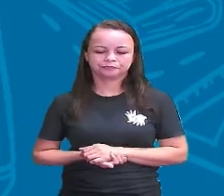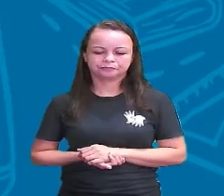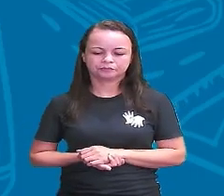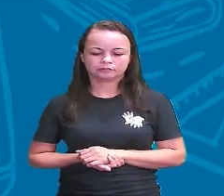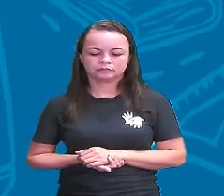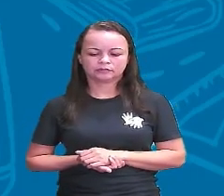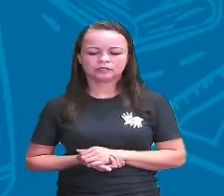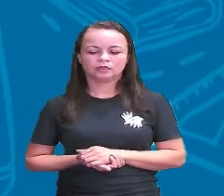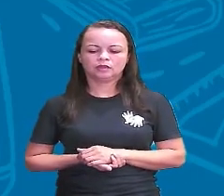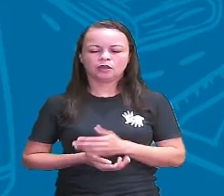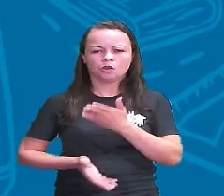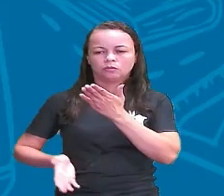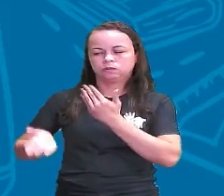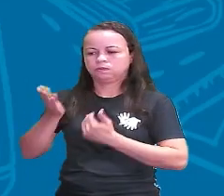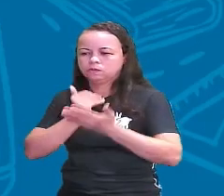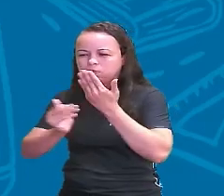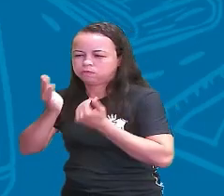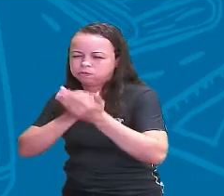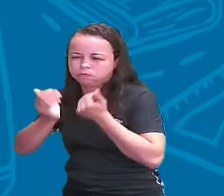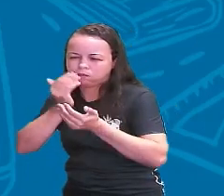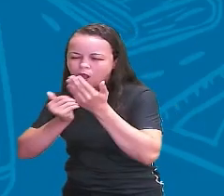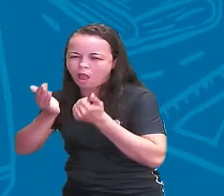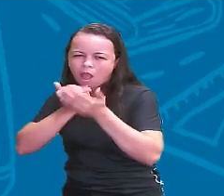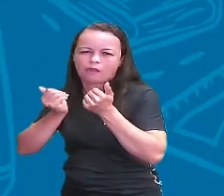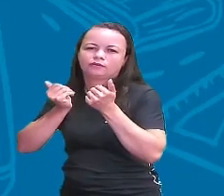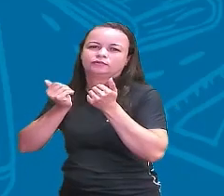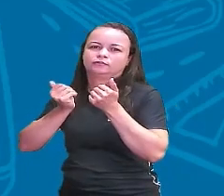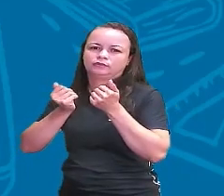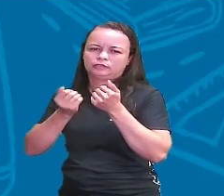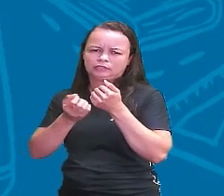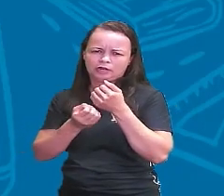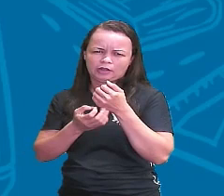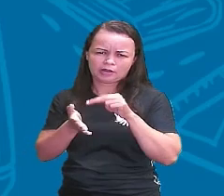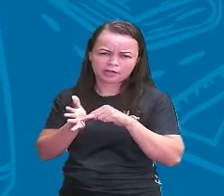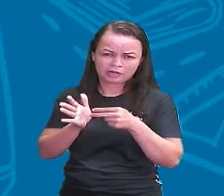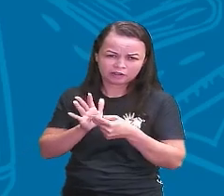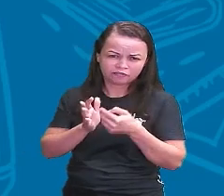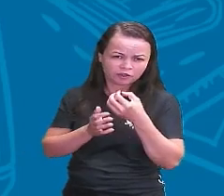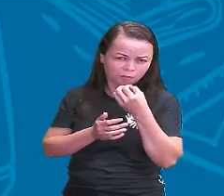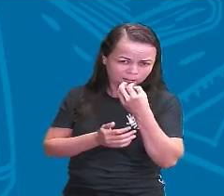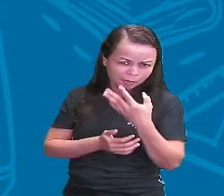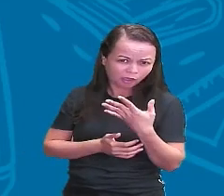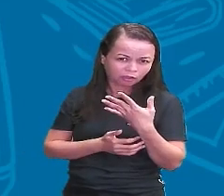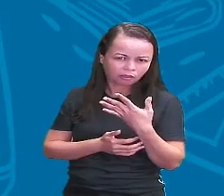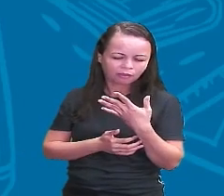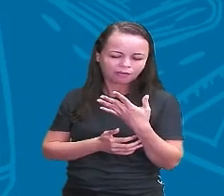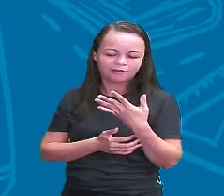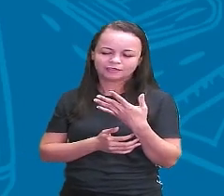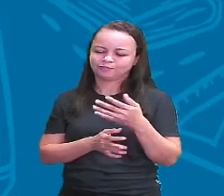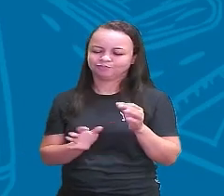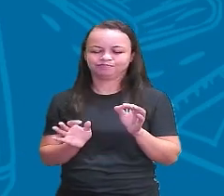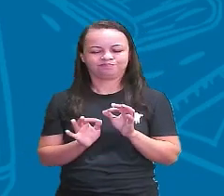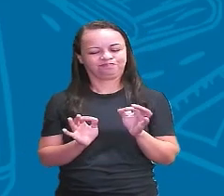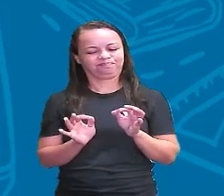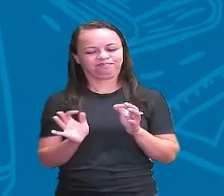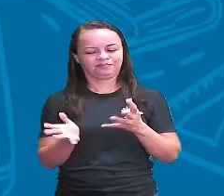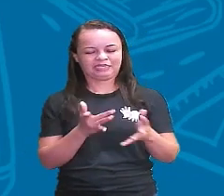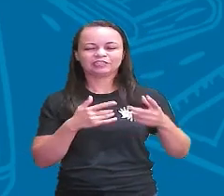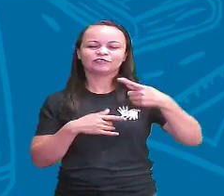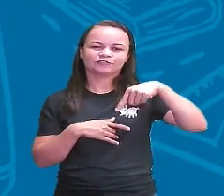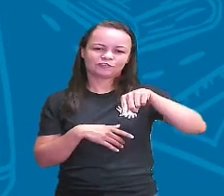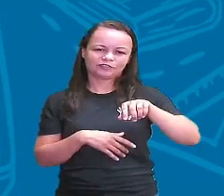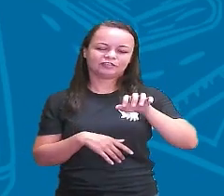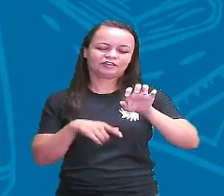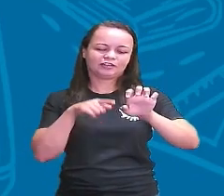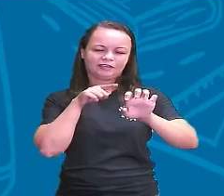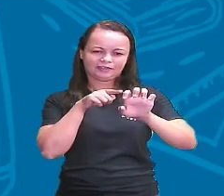Comer exageradamente significa comer bem. Tenho certeza que vocês também marcariam essa alternativa aí